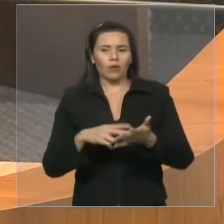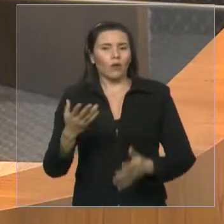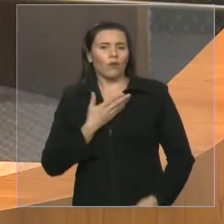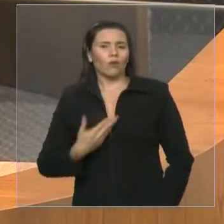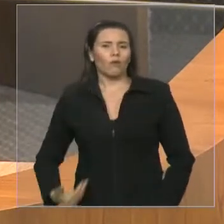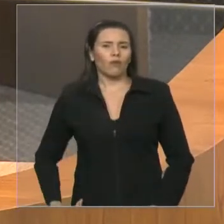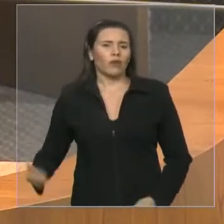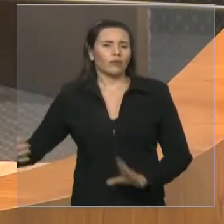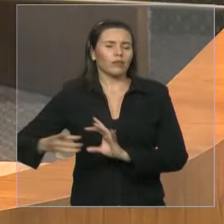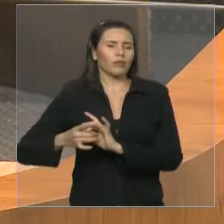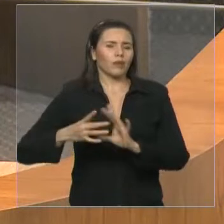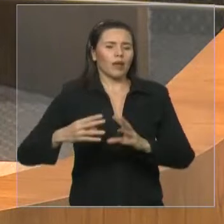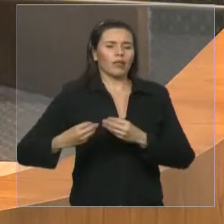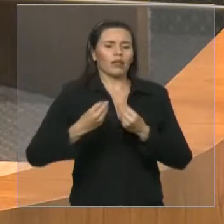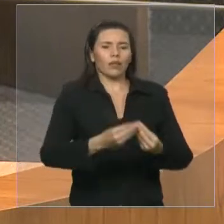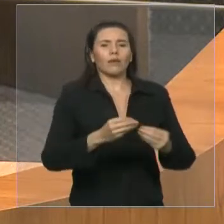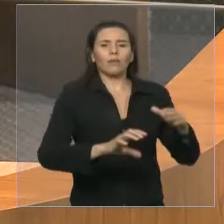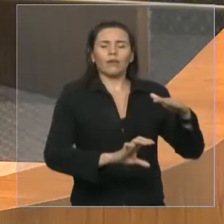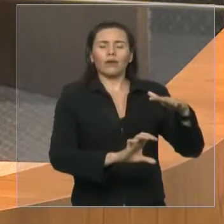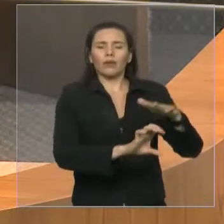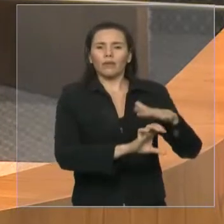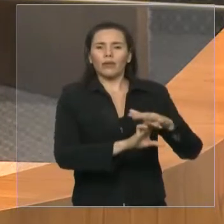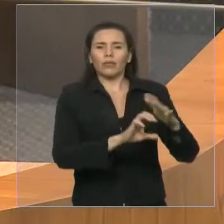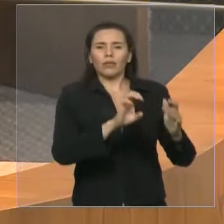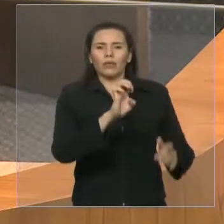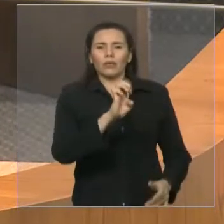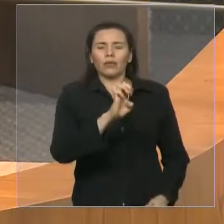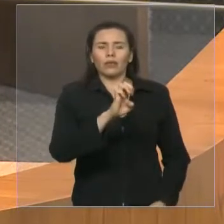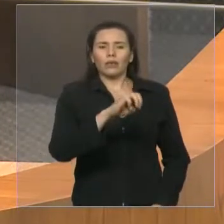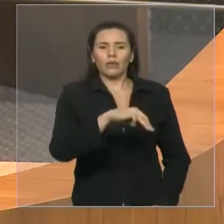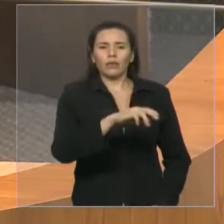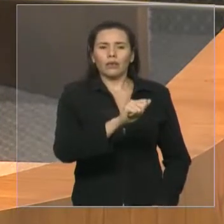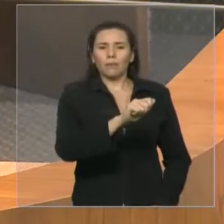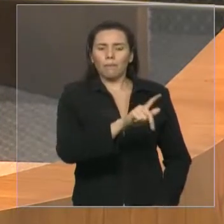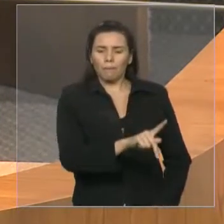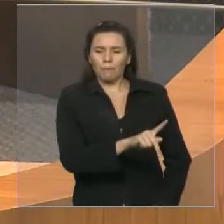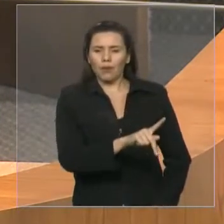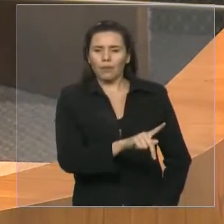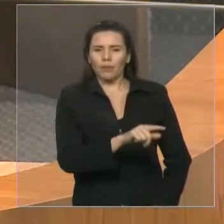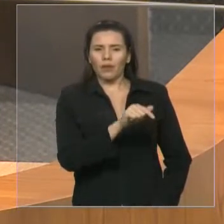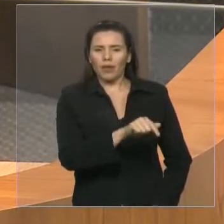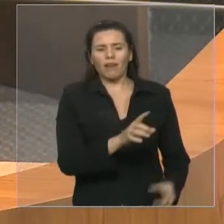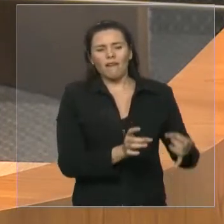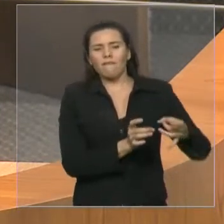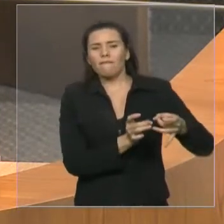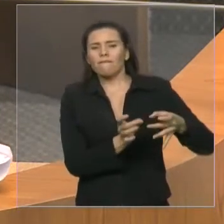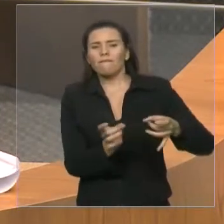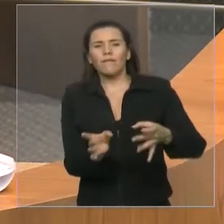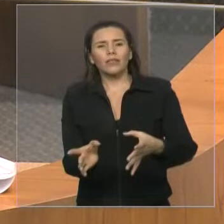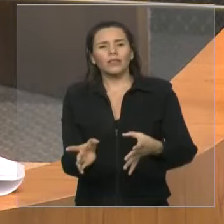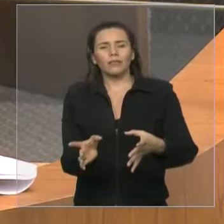autorizado a transferir para a EMAP a propriedade que é o domínio útil de bens imóveis do Estado que interessem.